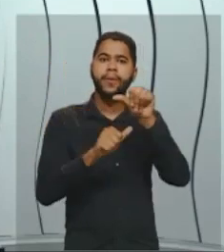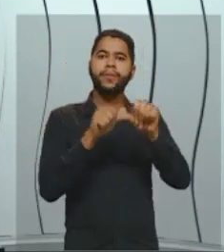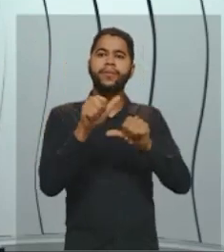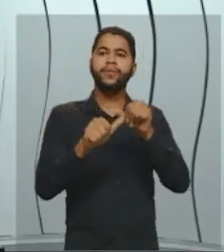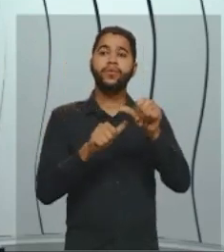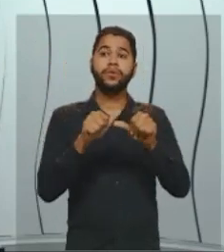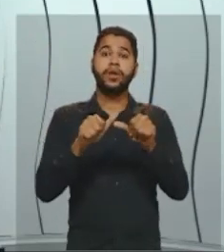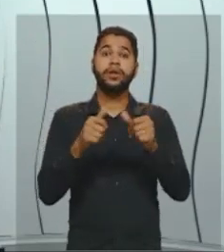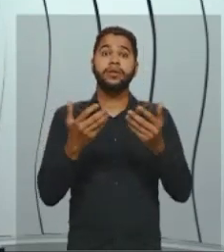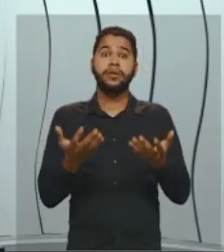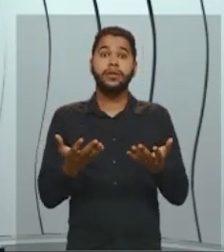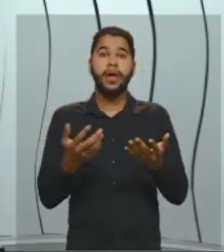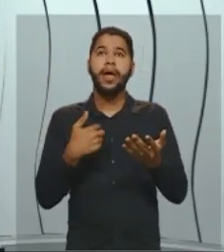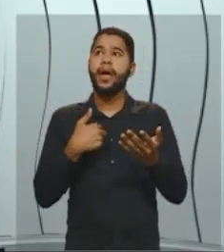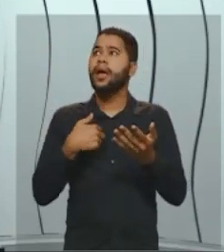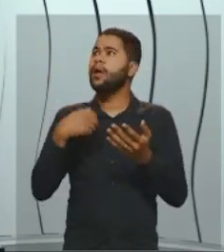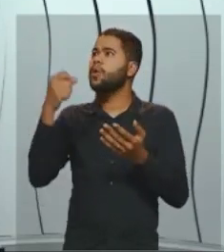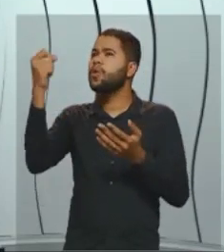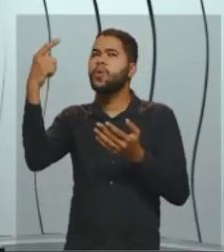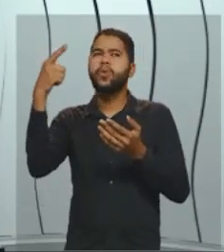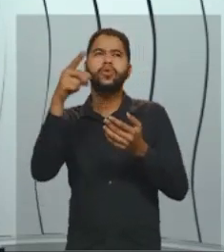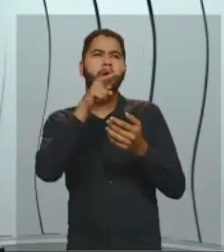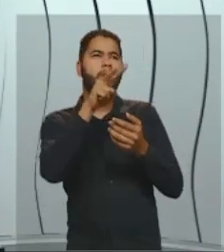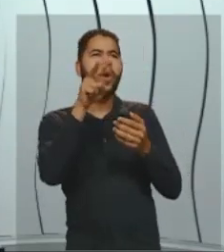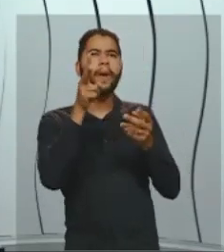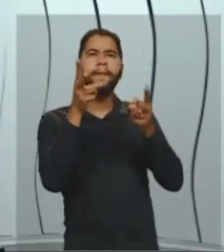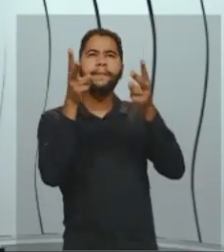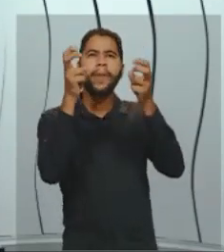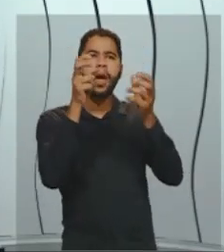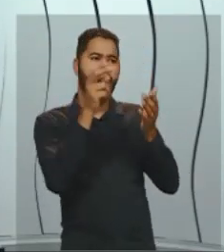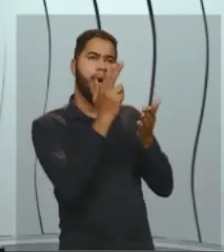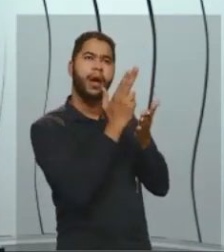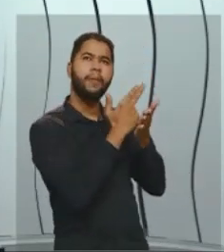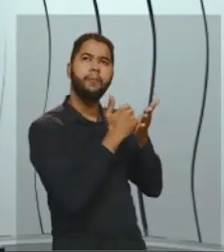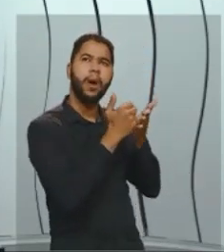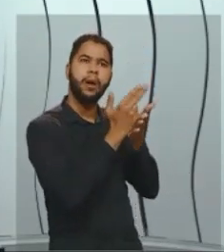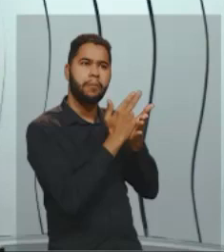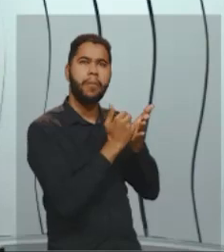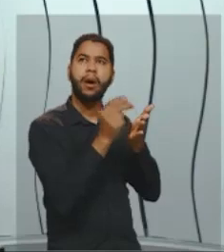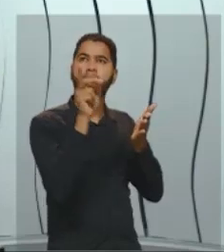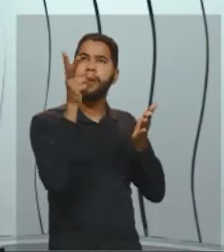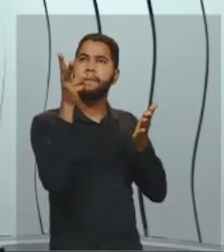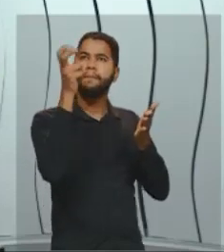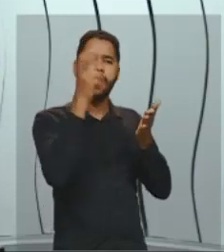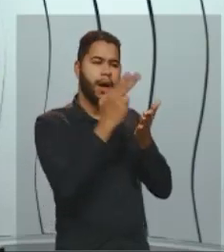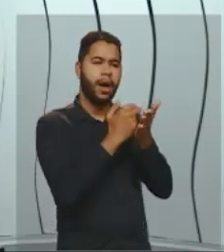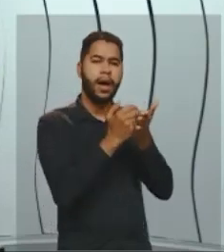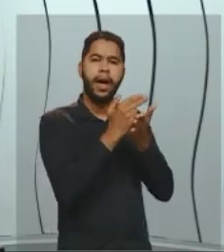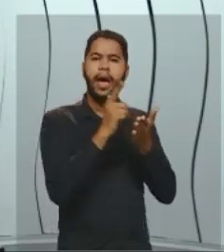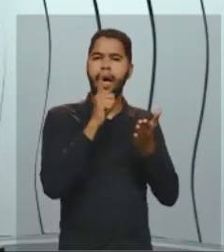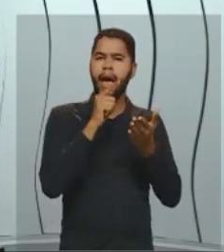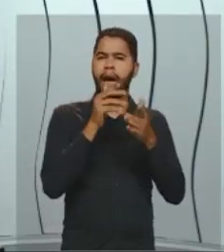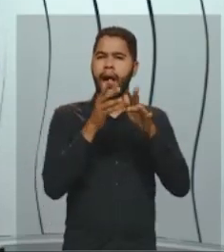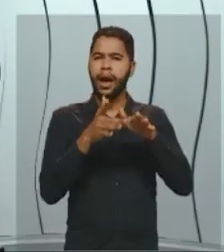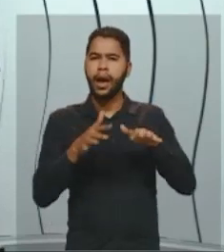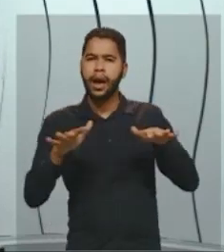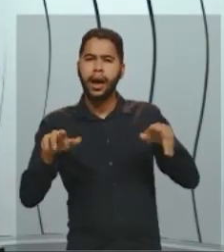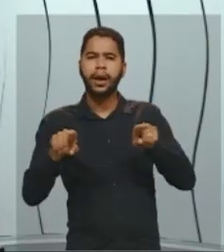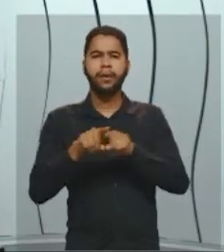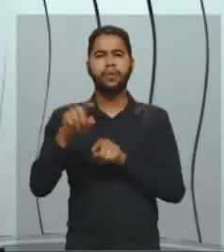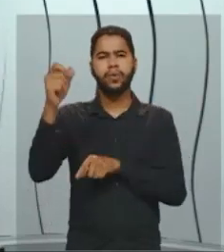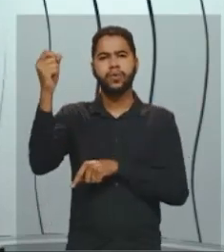esses pintores impressionistas é captar a luz. Você vê outras pinturas, você vê da água, do sol,